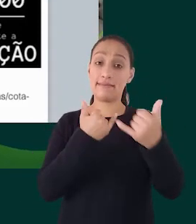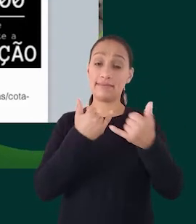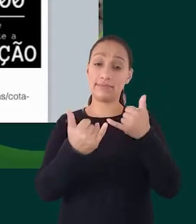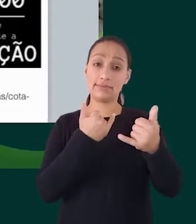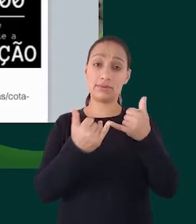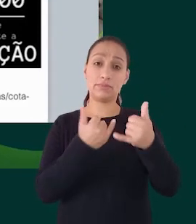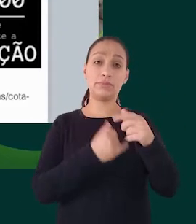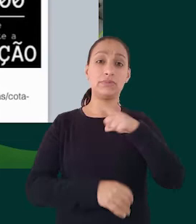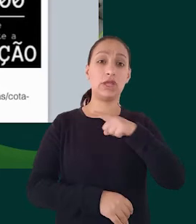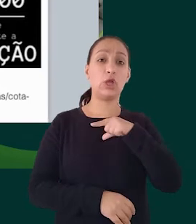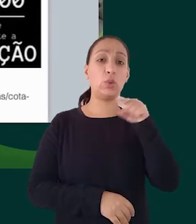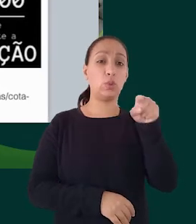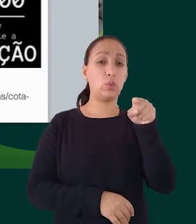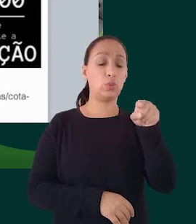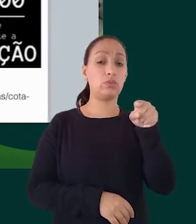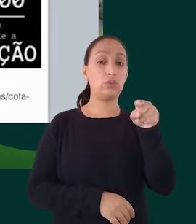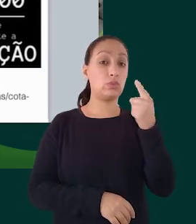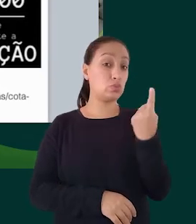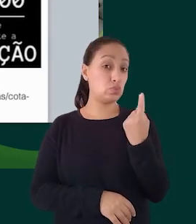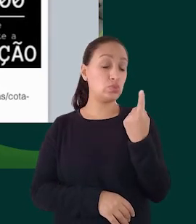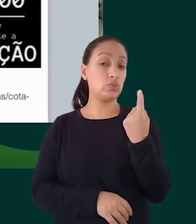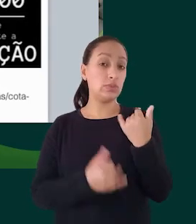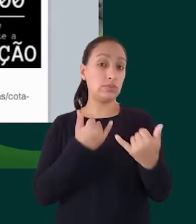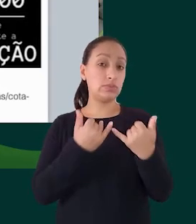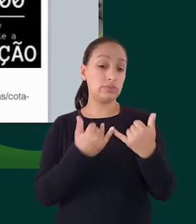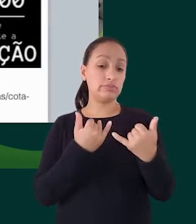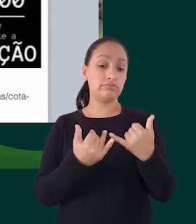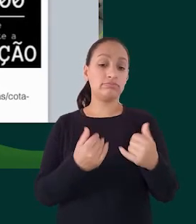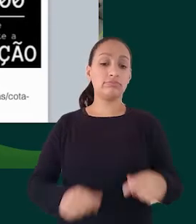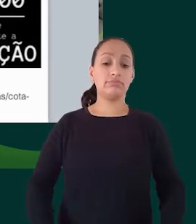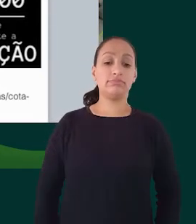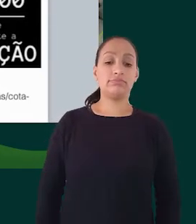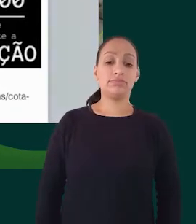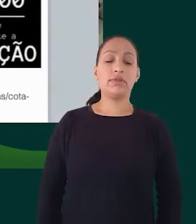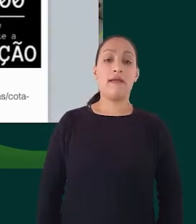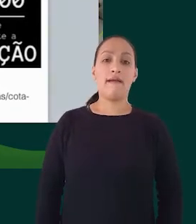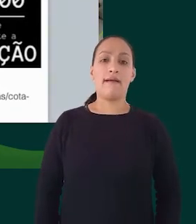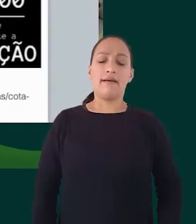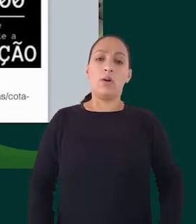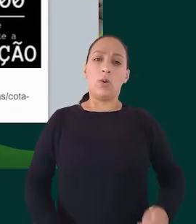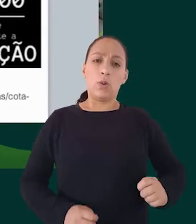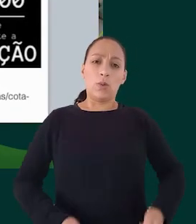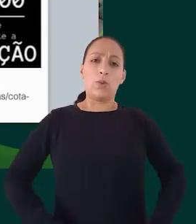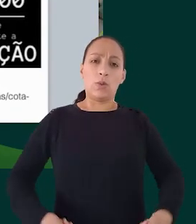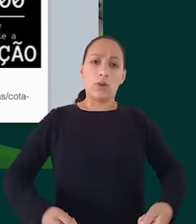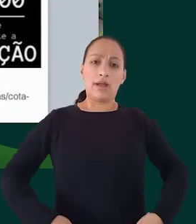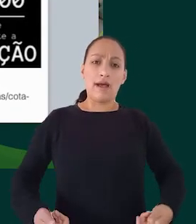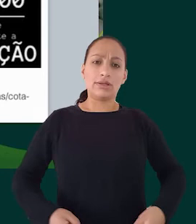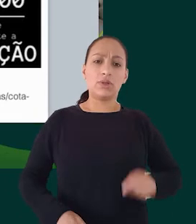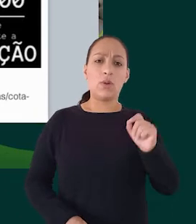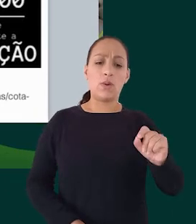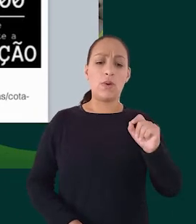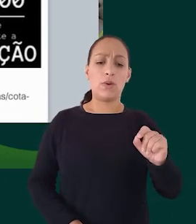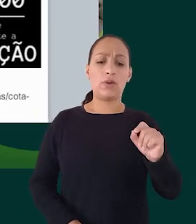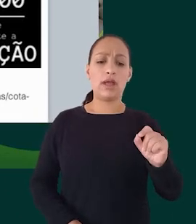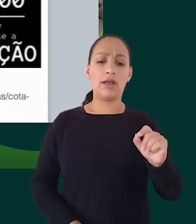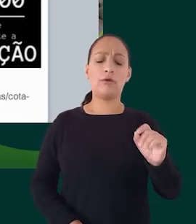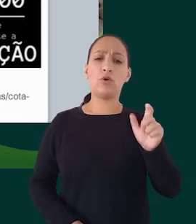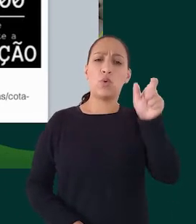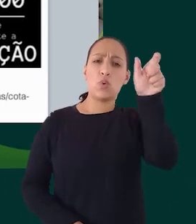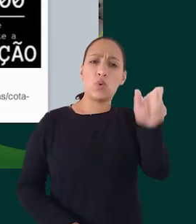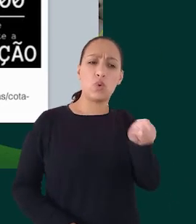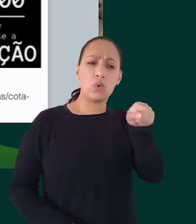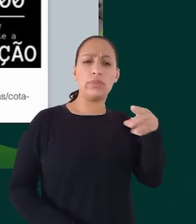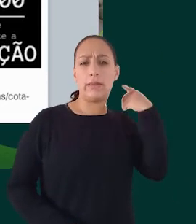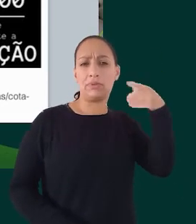tem um dos exemplos desses gastos que destoam enormemente, que é um determinado deputado apresentou